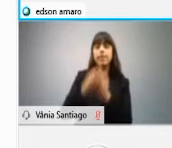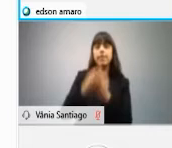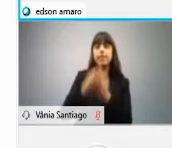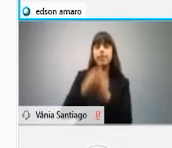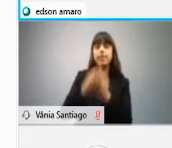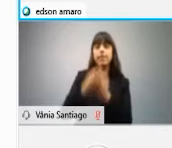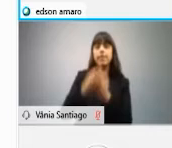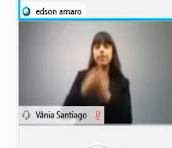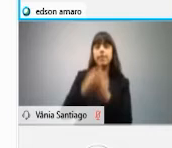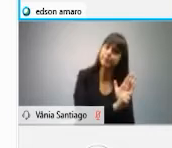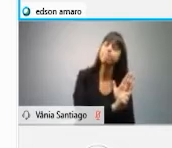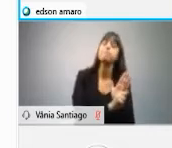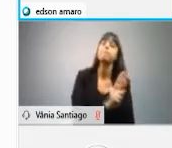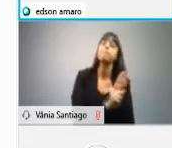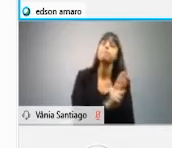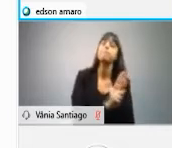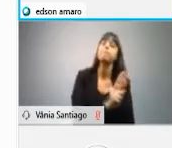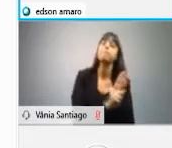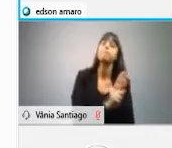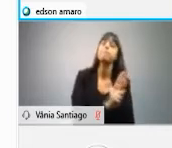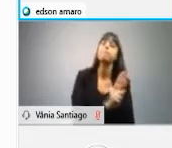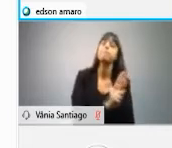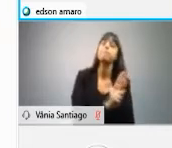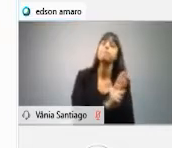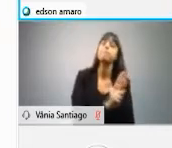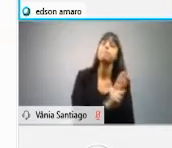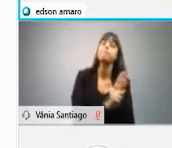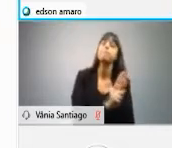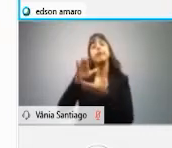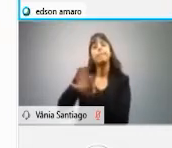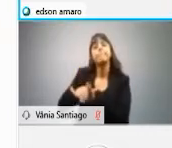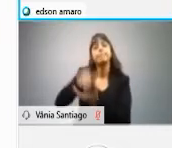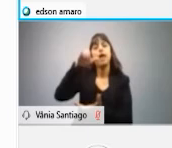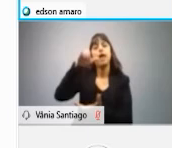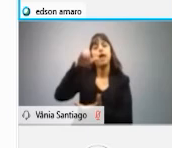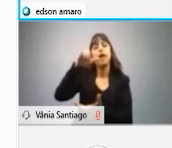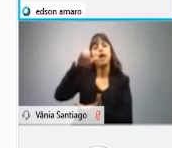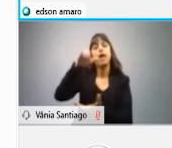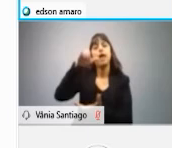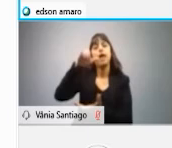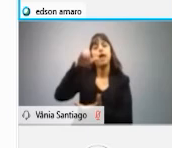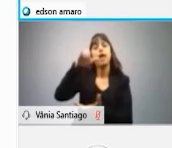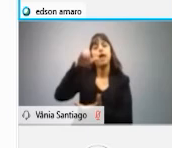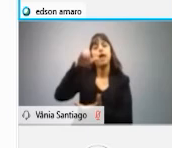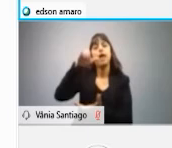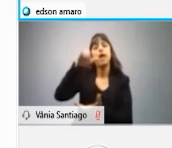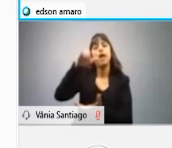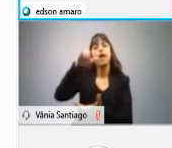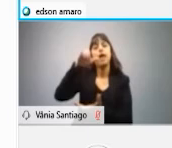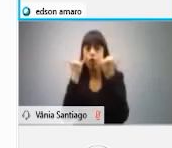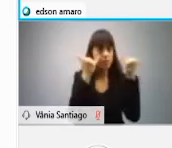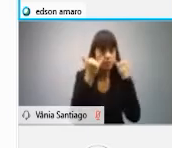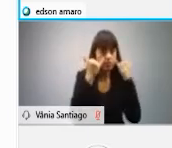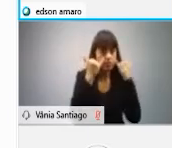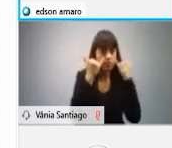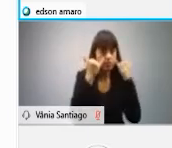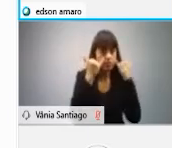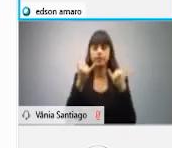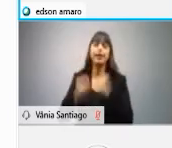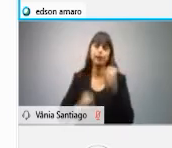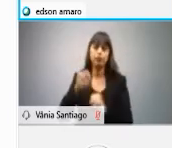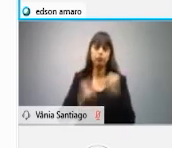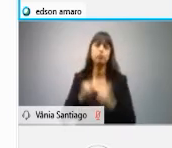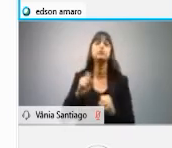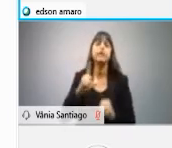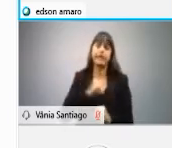são fonte de dimensões que existem em bancos de dados. Então, as informações que as indústrias têm sobre nós, elas